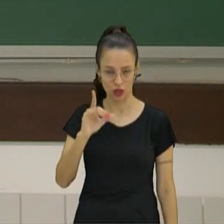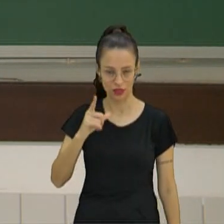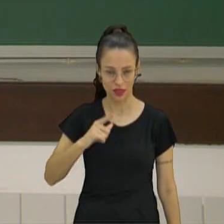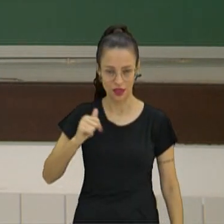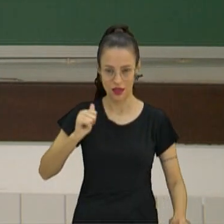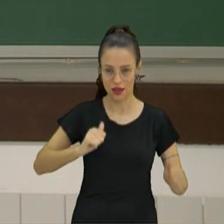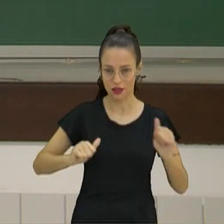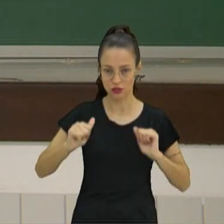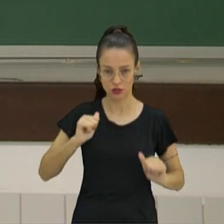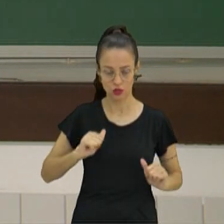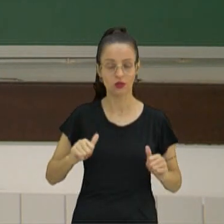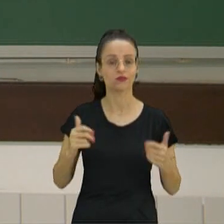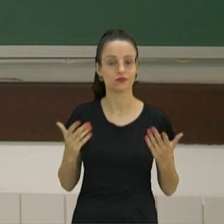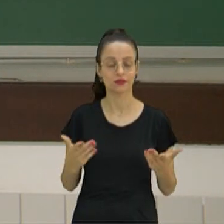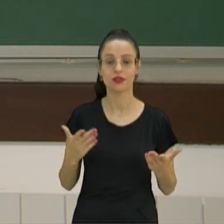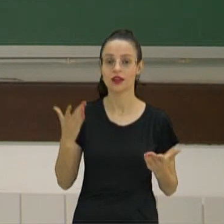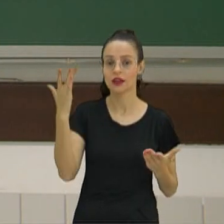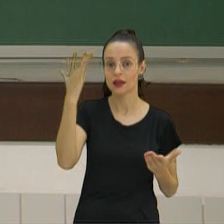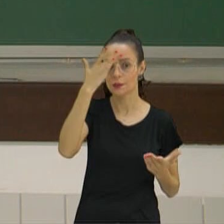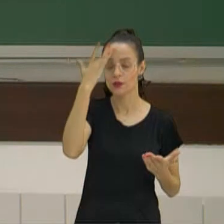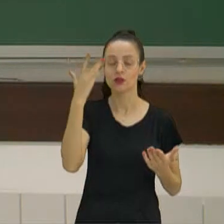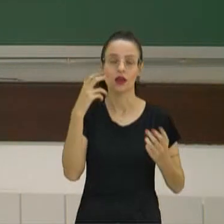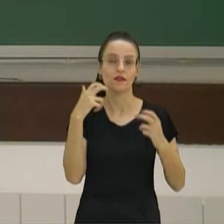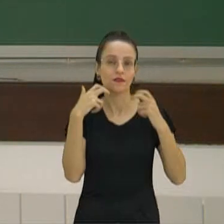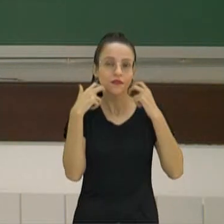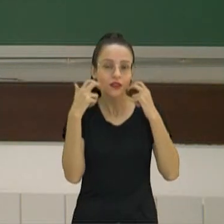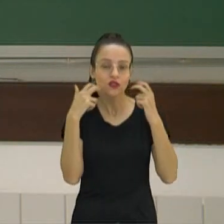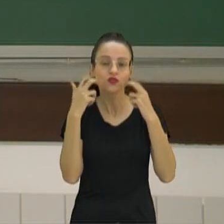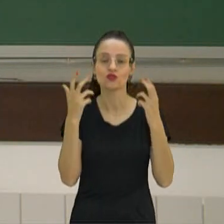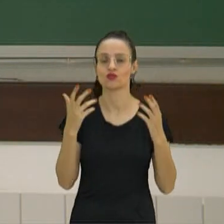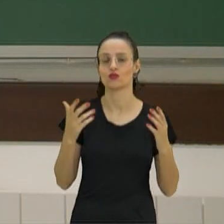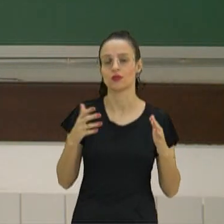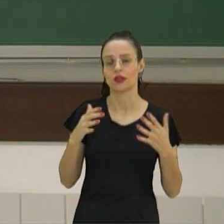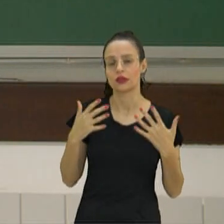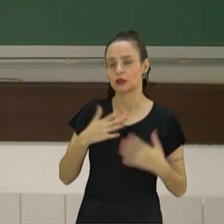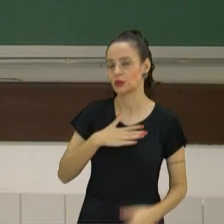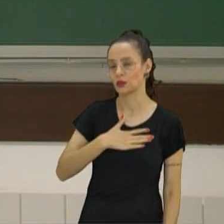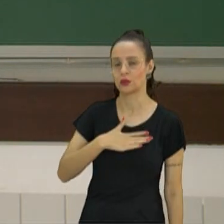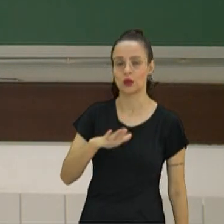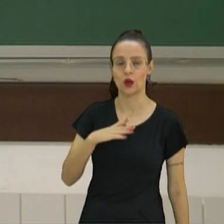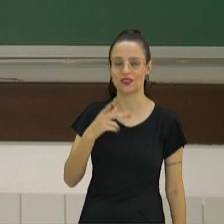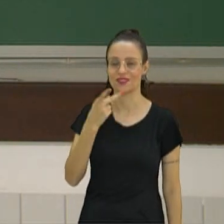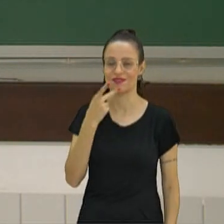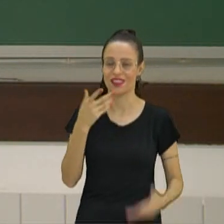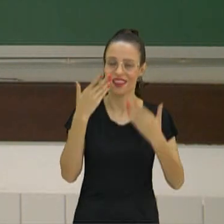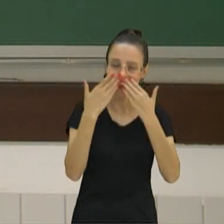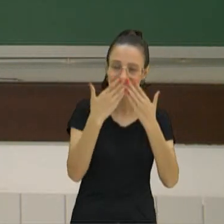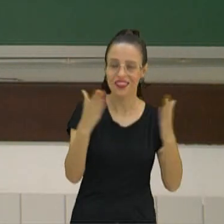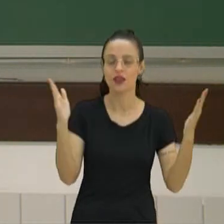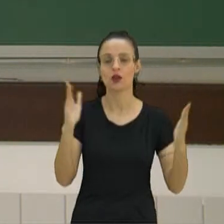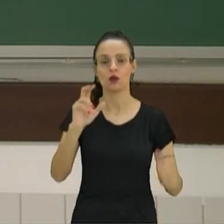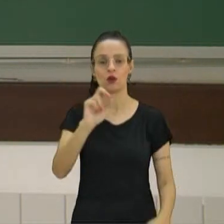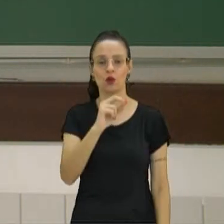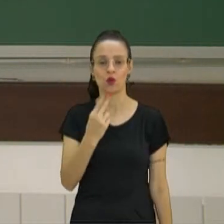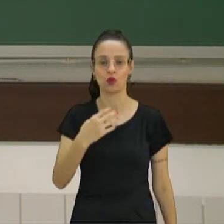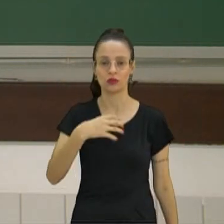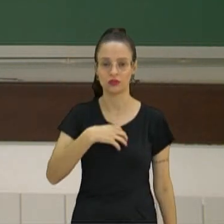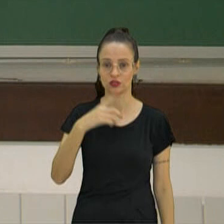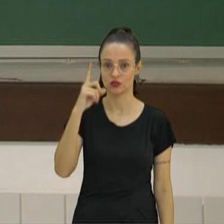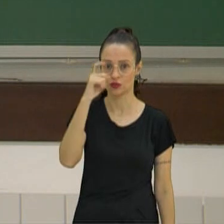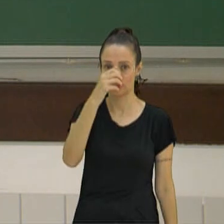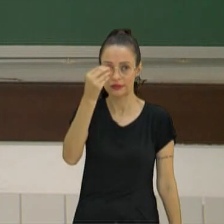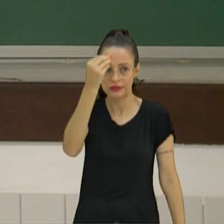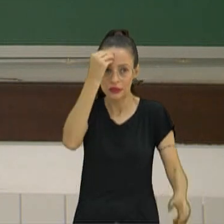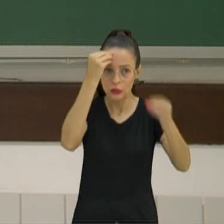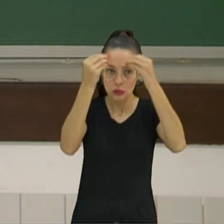ator, né? Então muita gente que é tímida, né, que não gosta de falar em público ou que tem dificuldade de